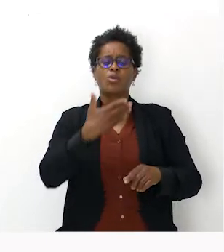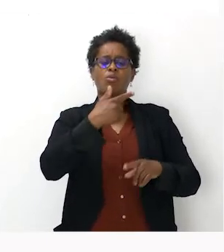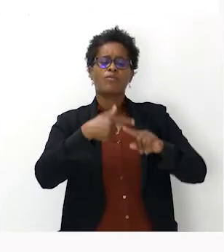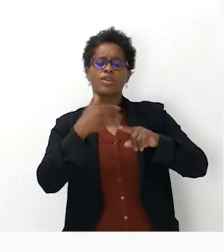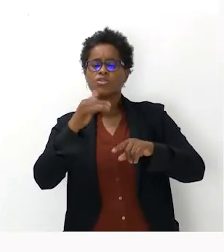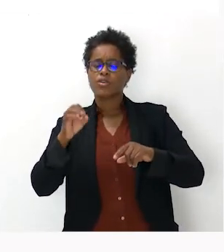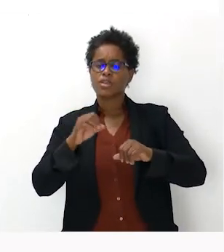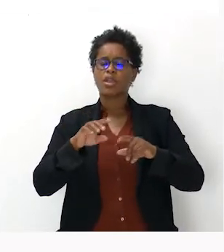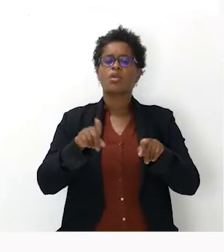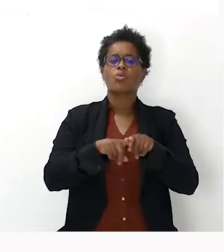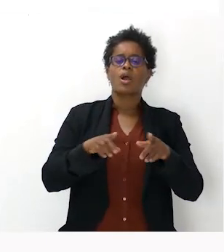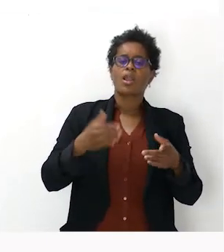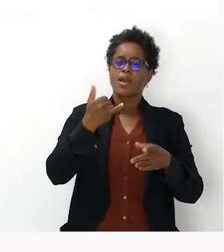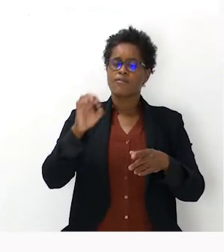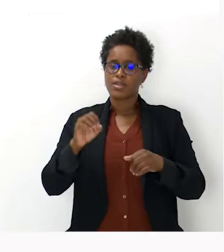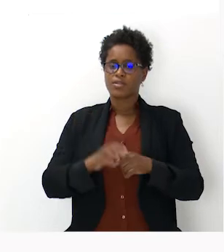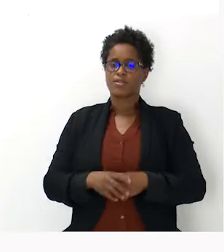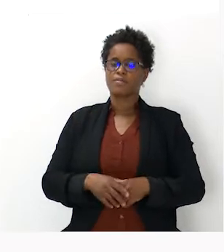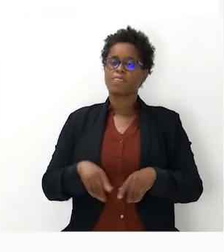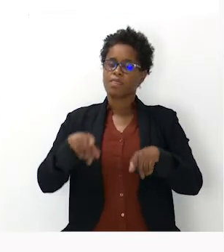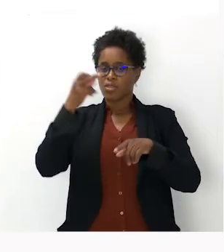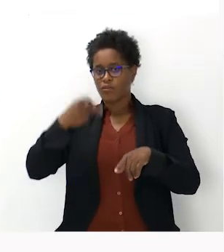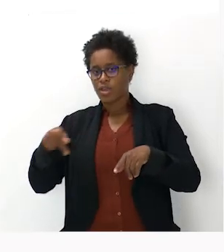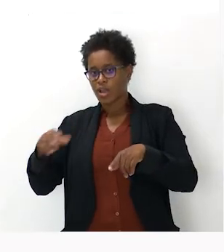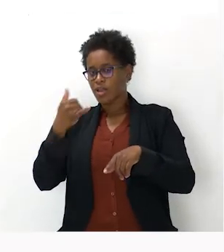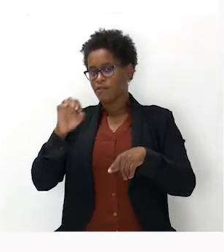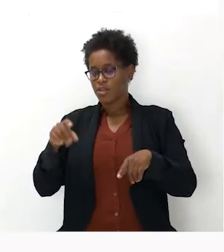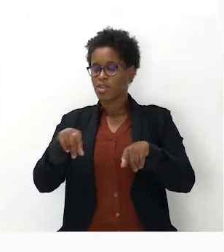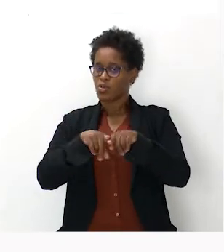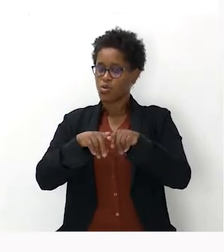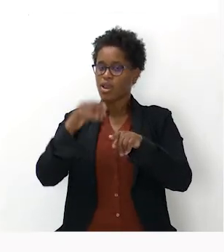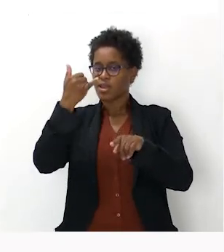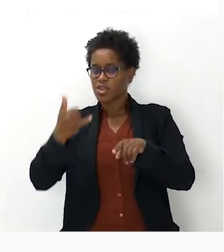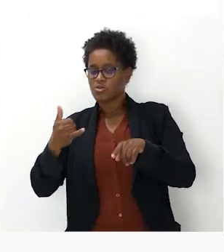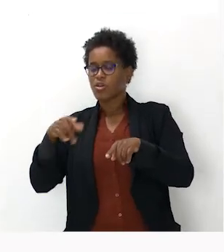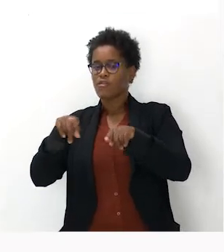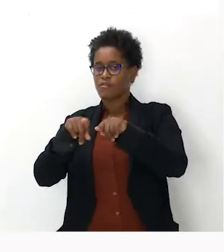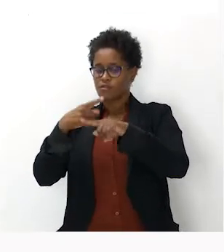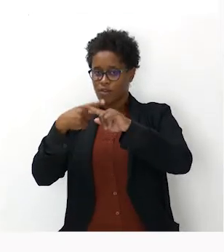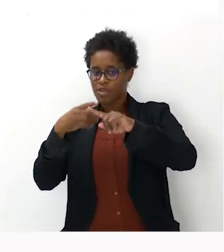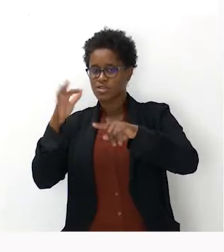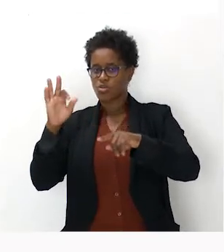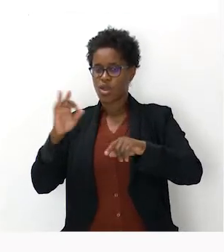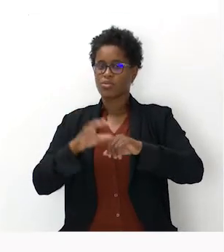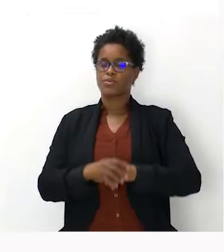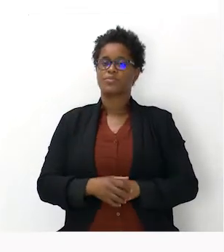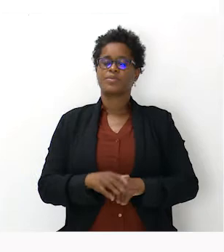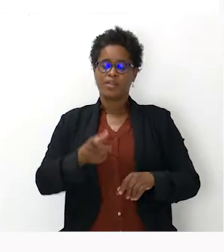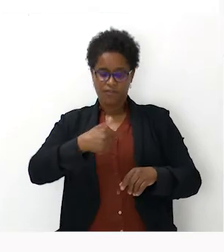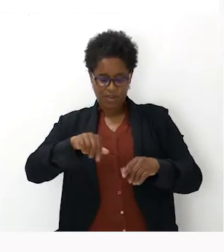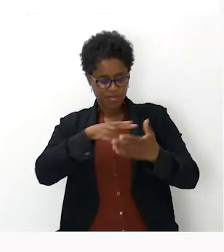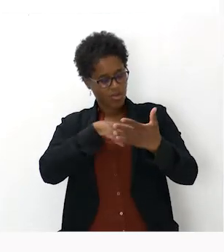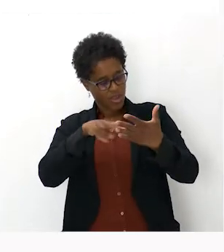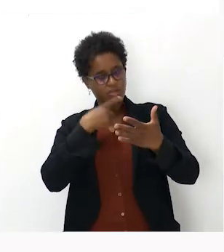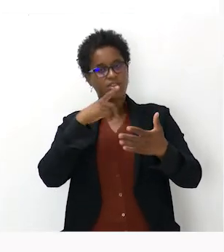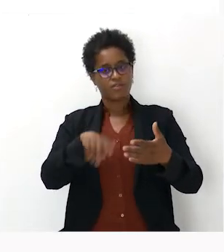vezes 20 é igual a 20, então fica 20 é igual a y vezes 4. Vamos ler